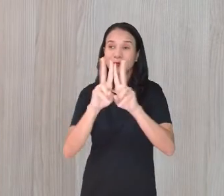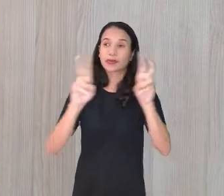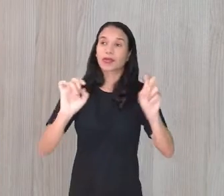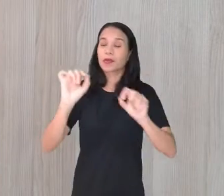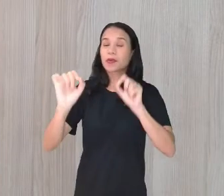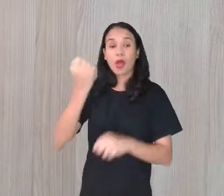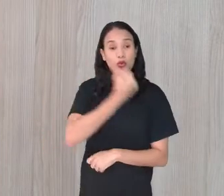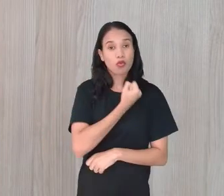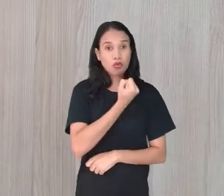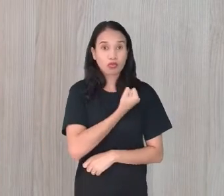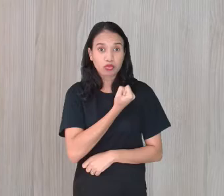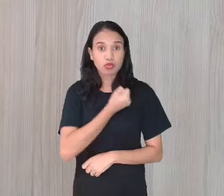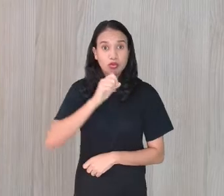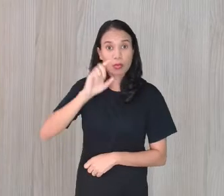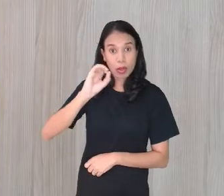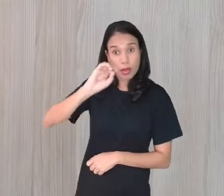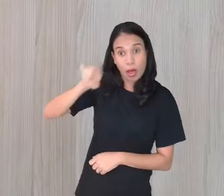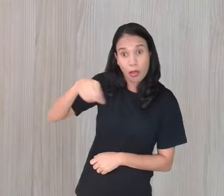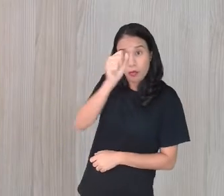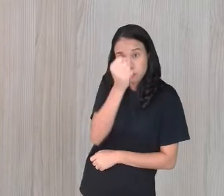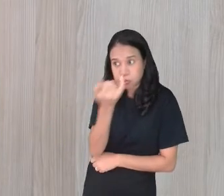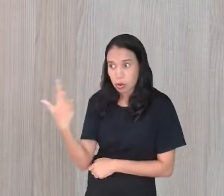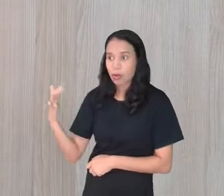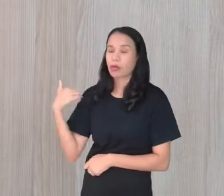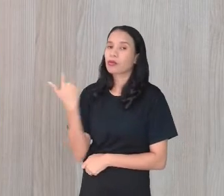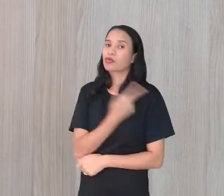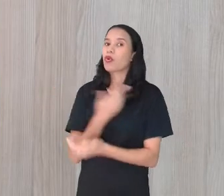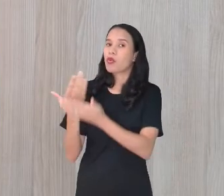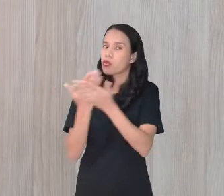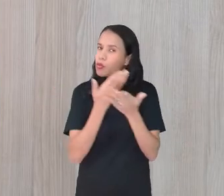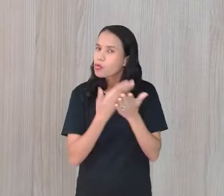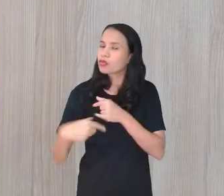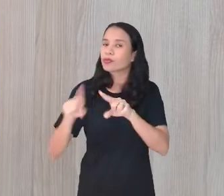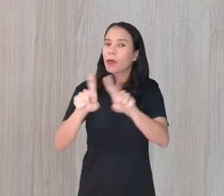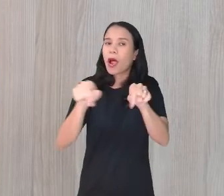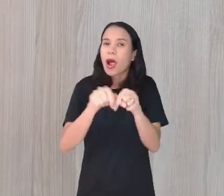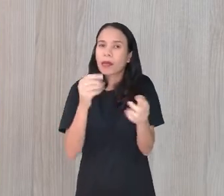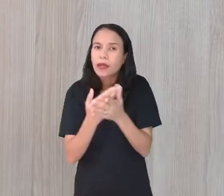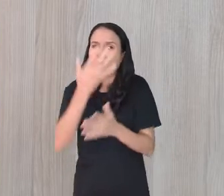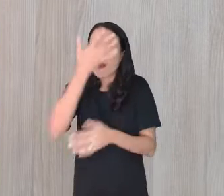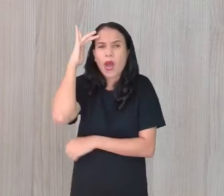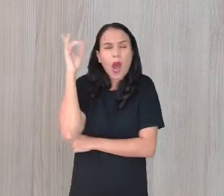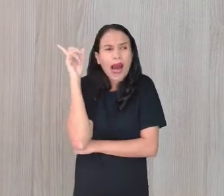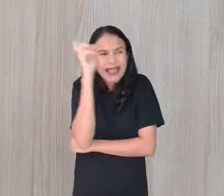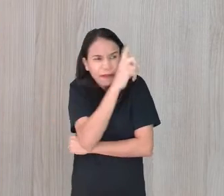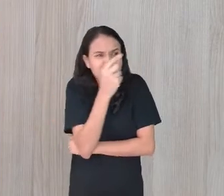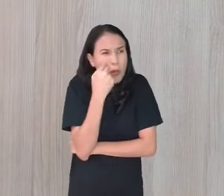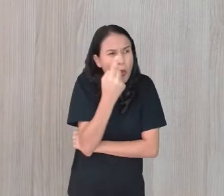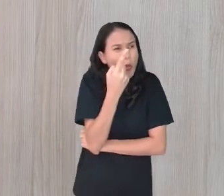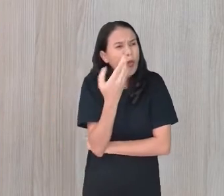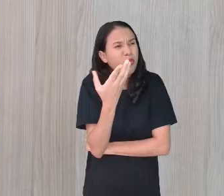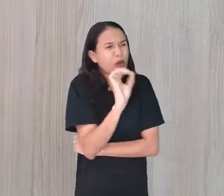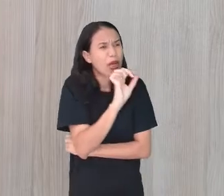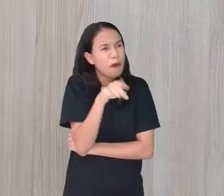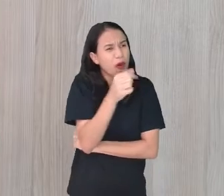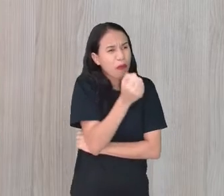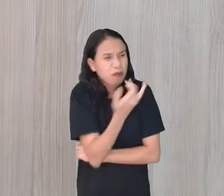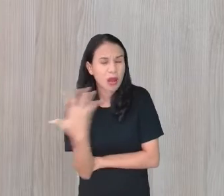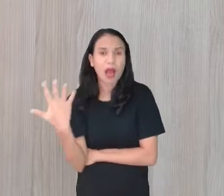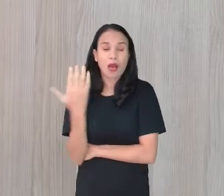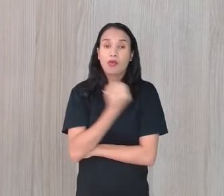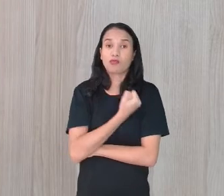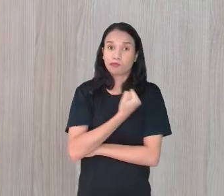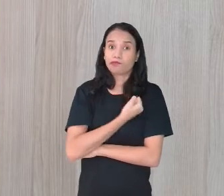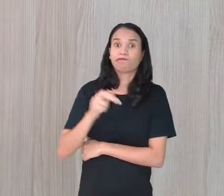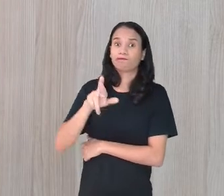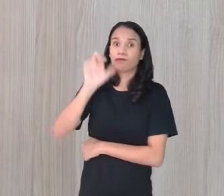números decimais, presta bem atenção, a gente vê muito em sala de aula essa questão de algumas dificuldades com números decimais, os números racionais de maneira